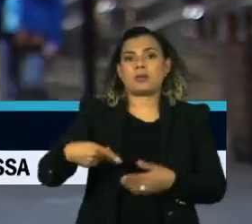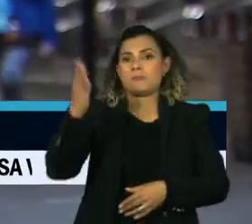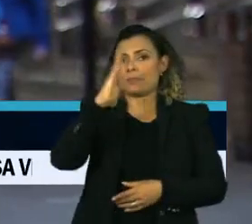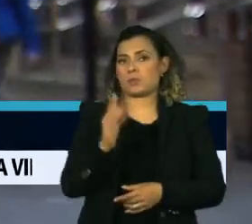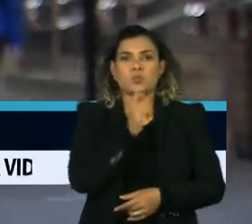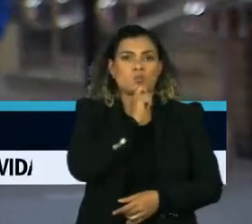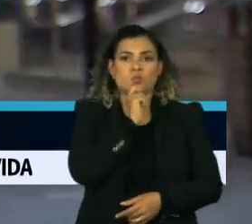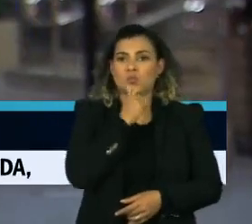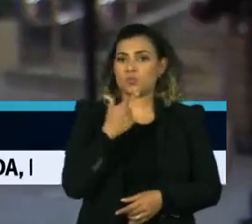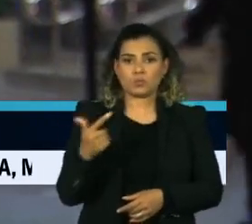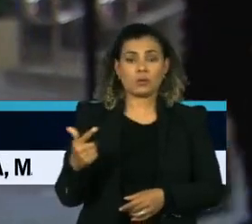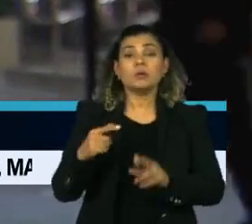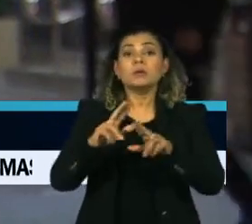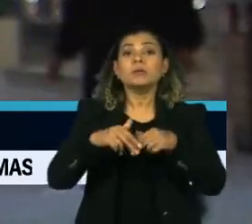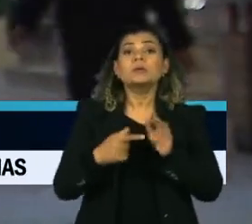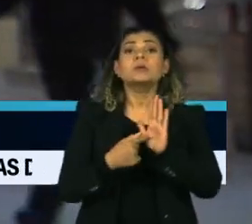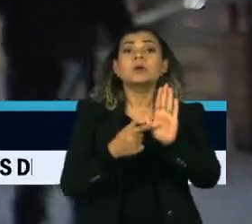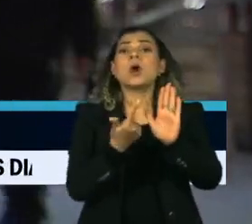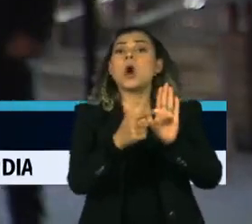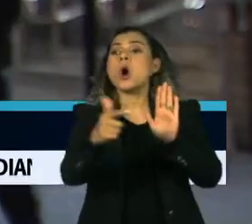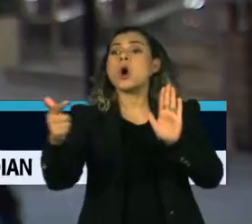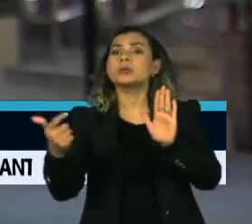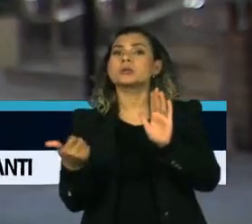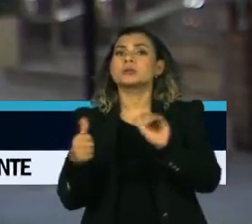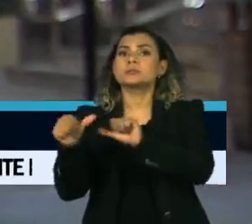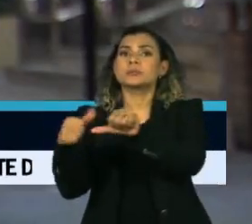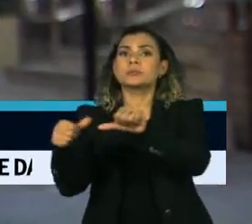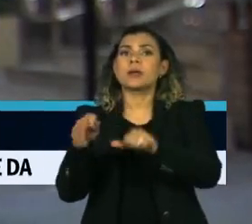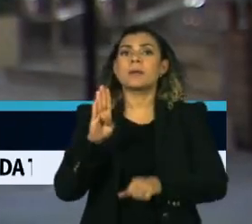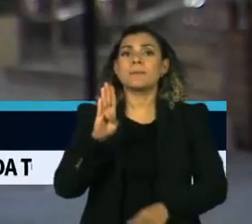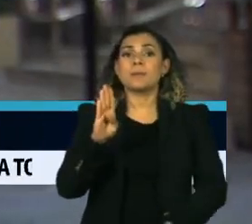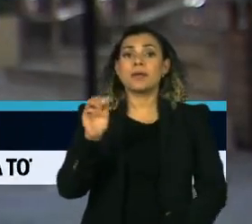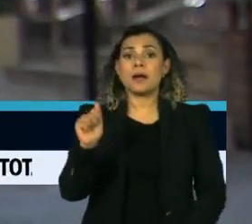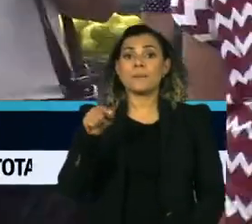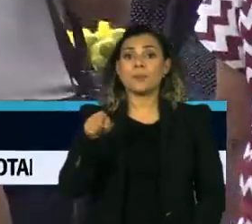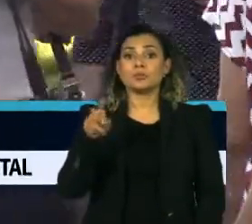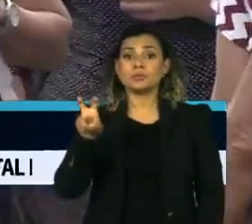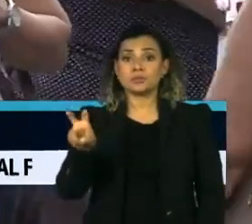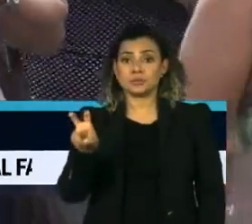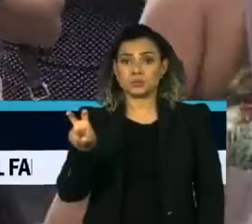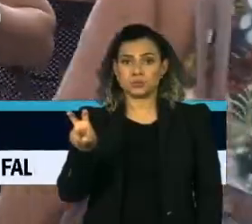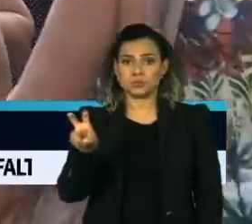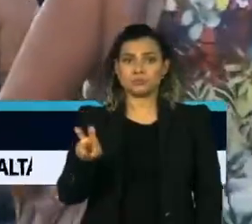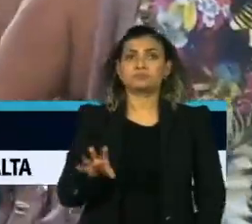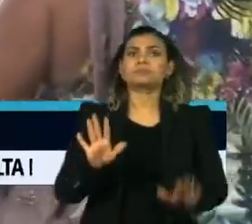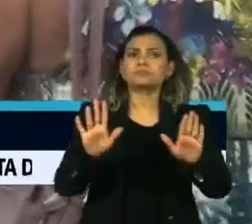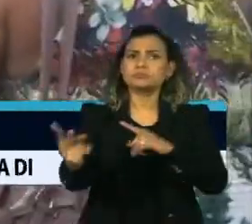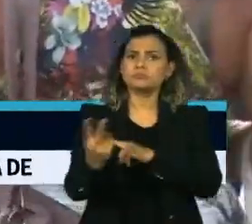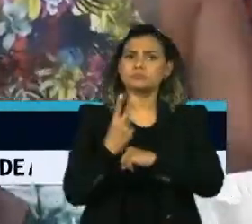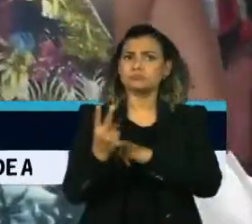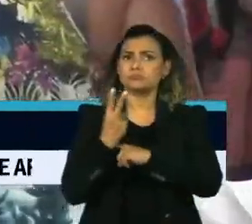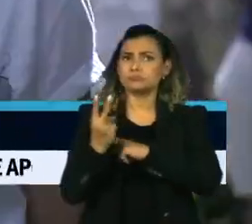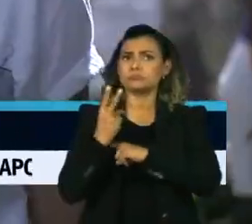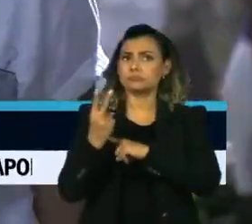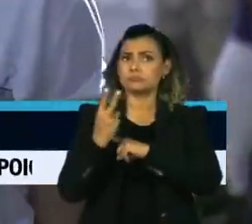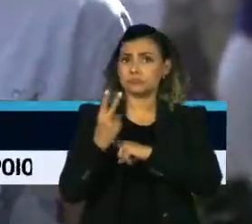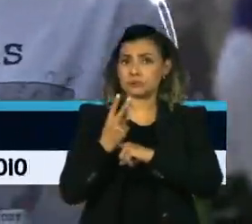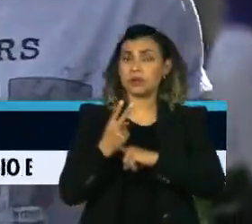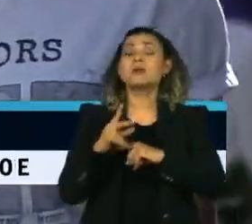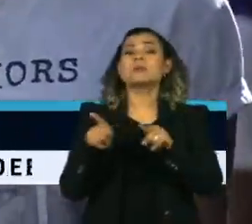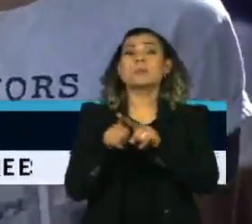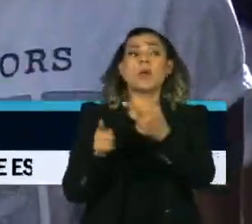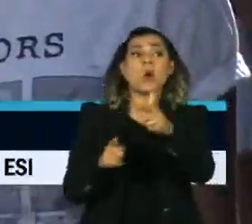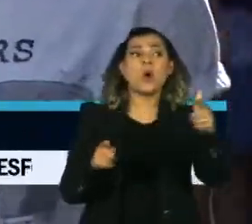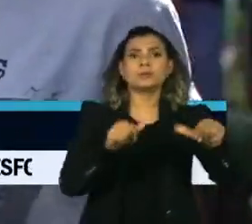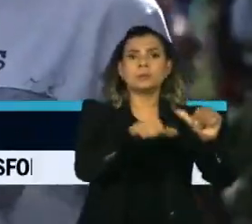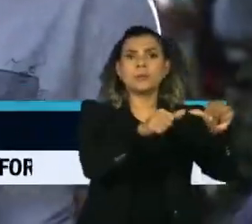no Brasil que tem como predominância outra subir variante AB a ponto 5 mas a proteção contra essa e